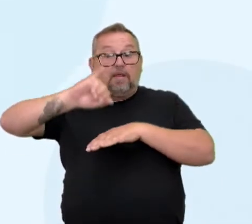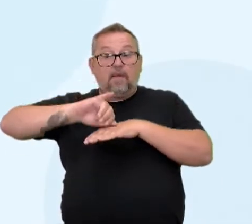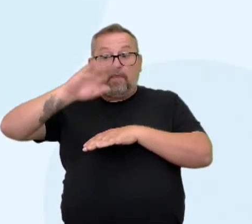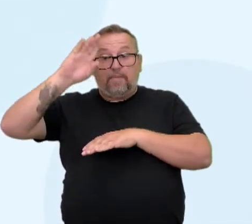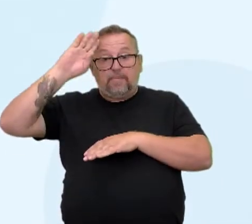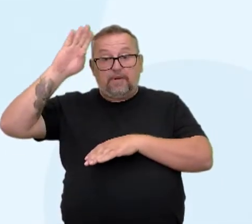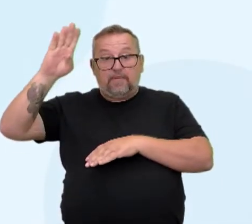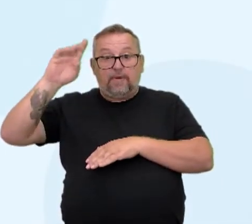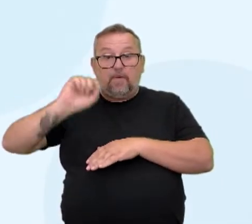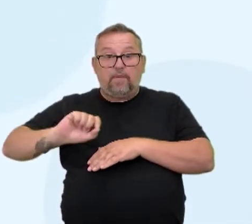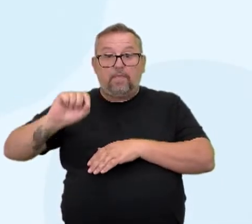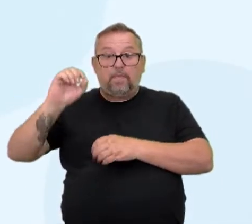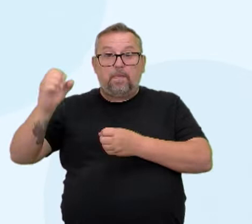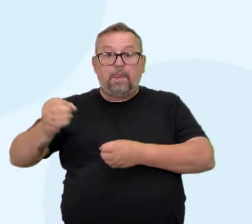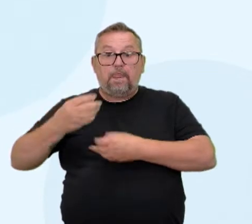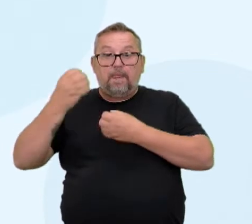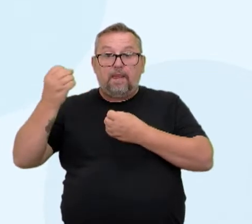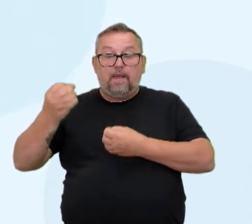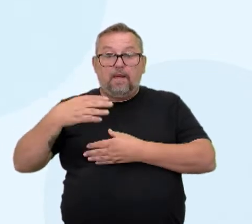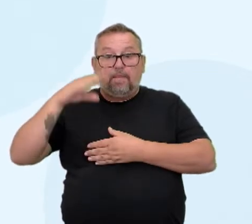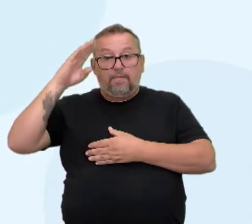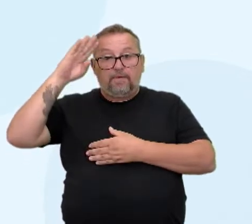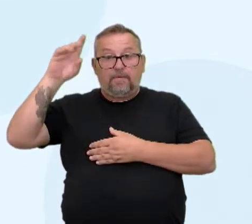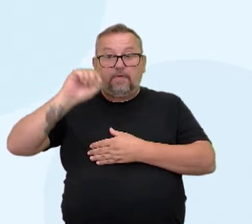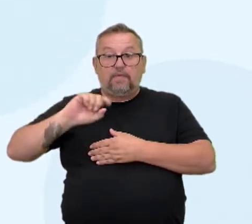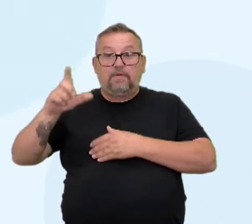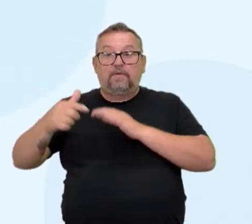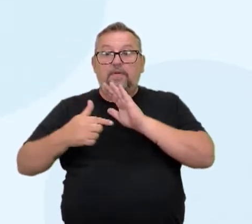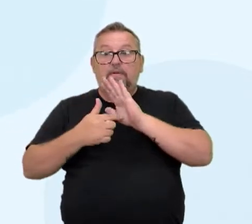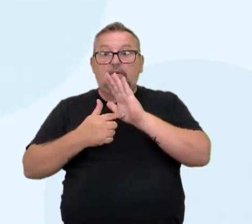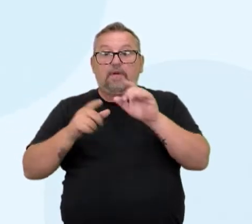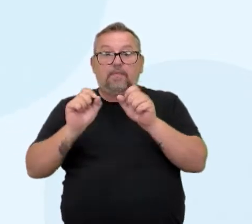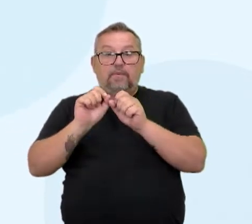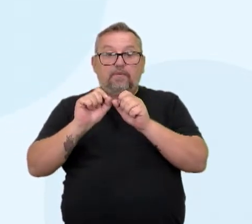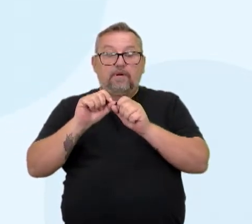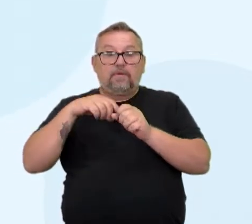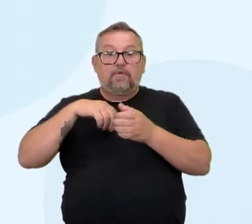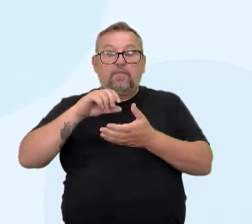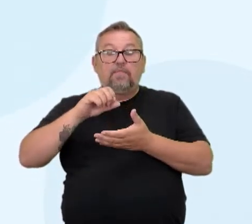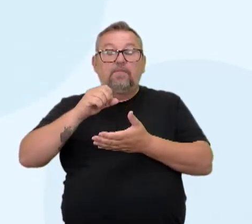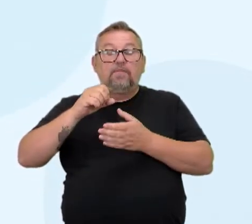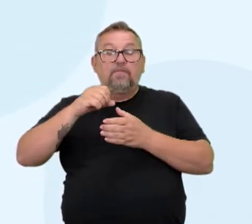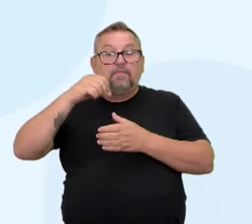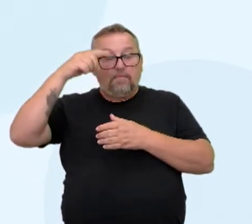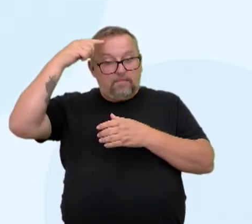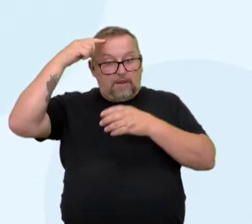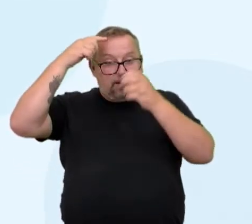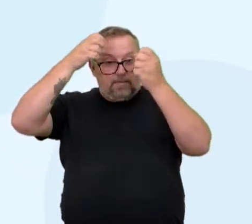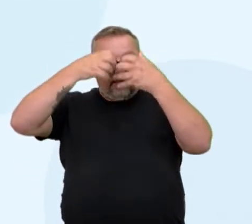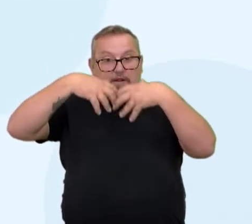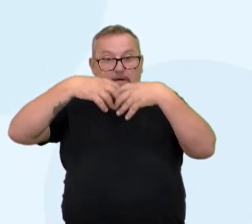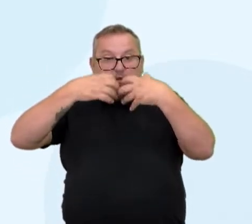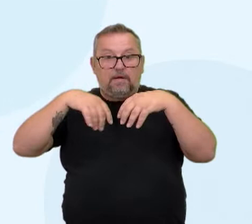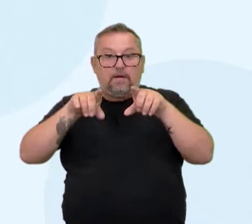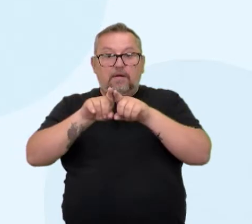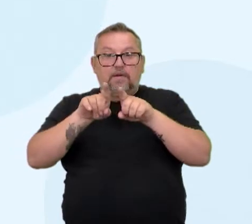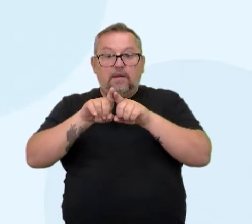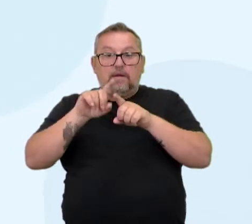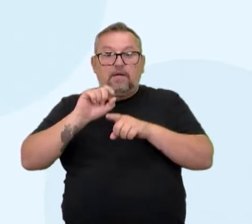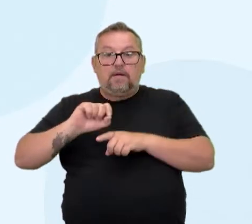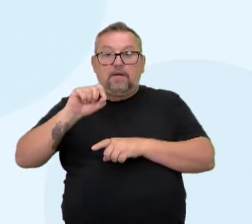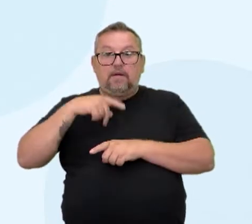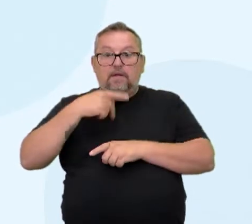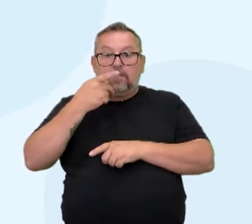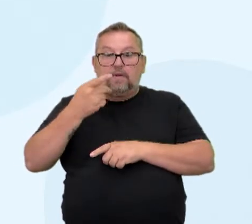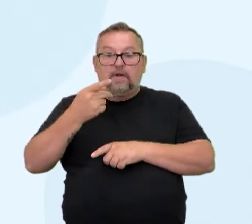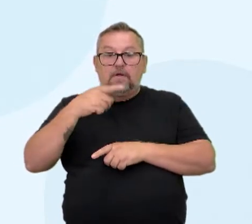a informação principal que se deseja apresentar por meio do mapa mental. Então, fora o tema,